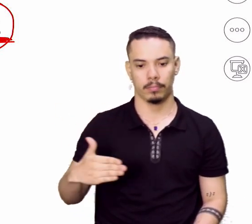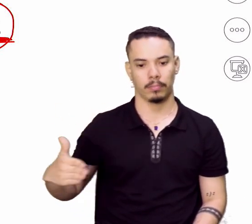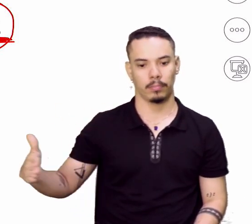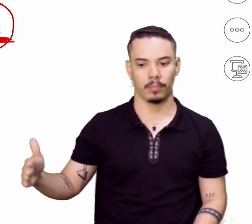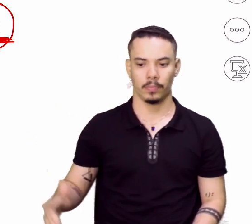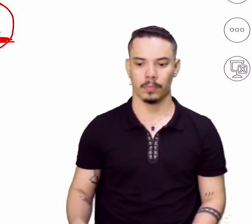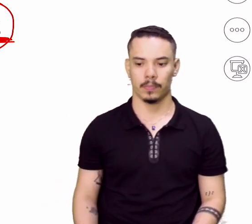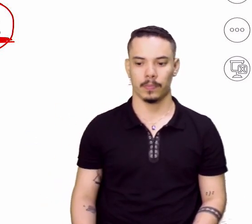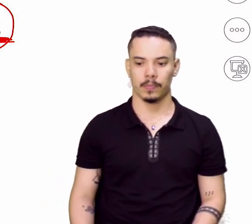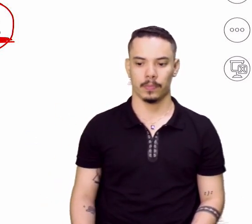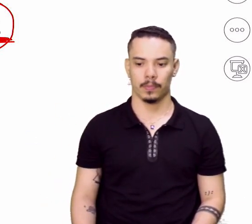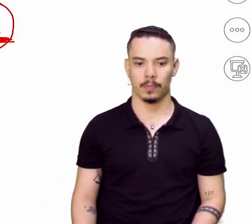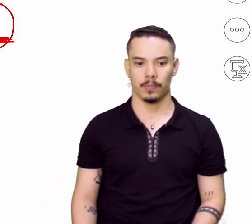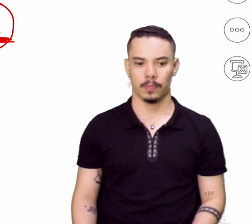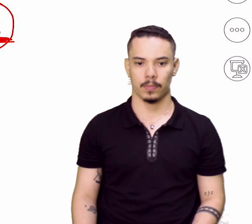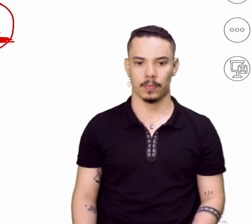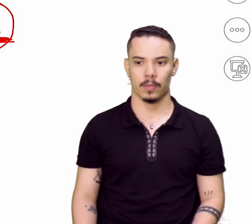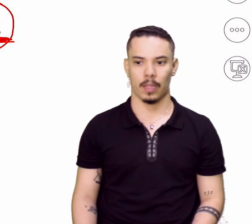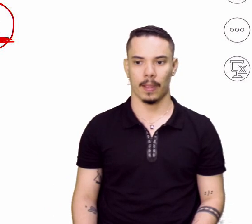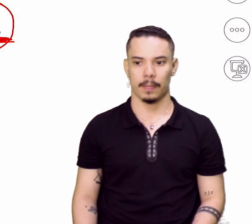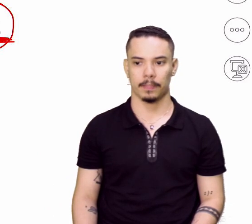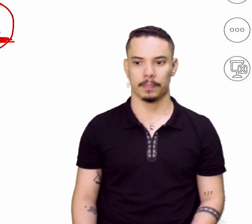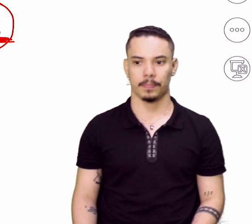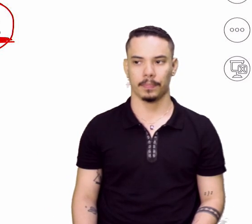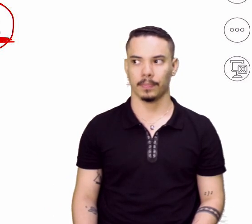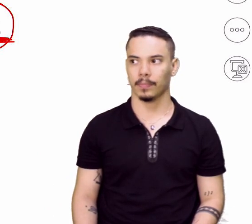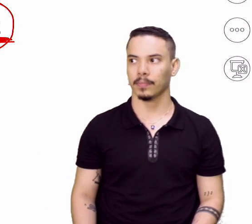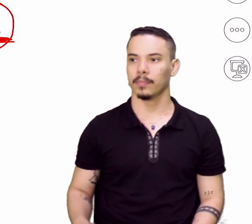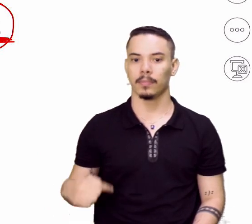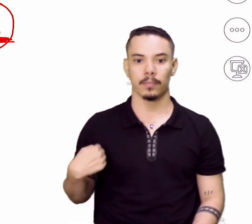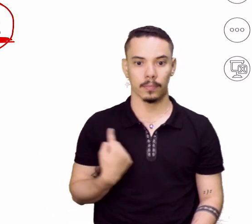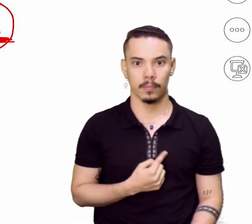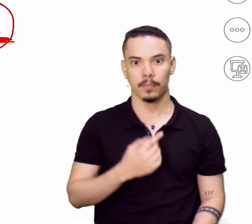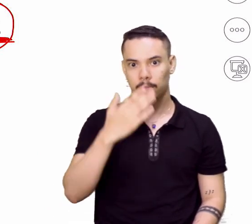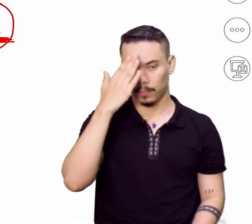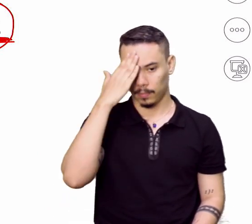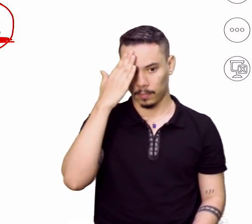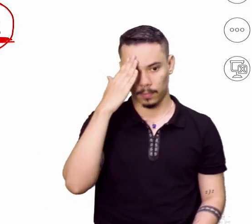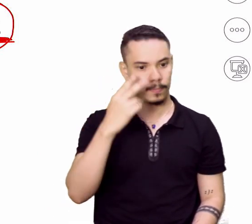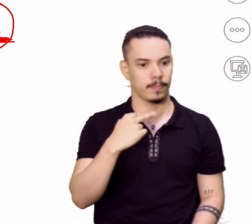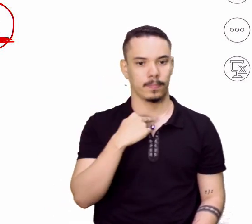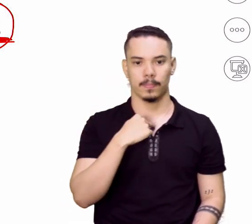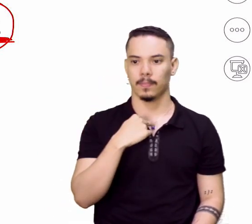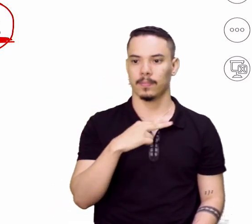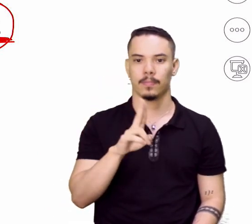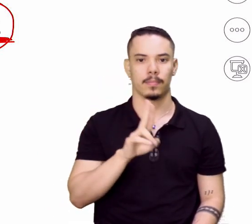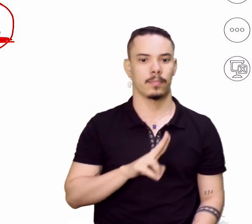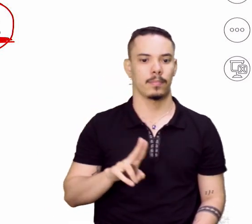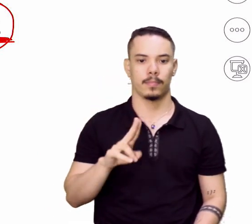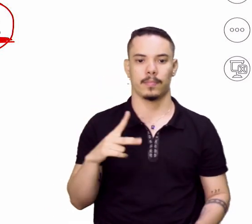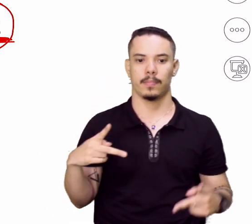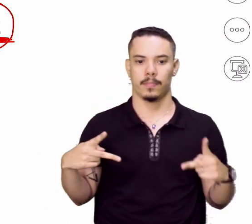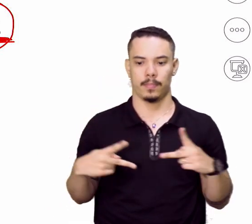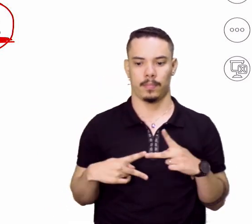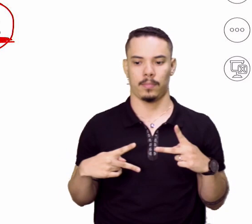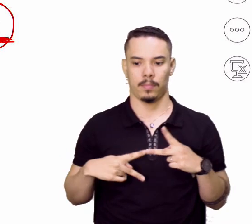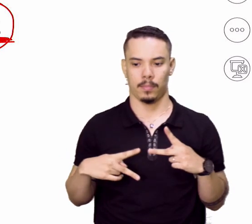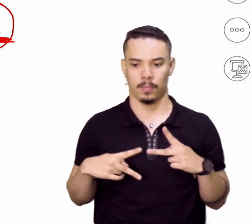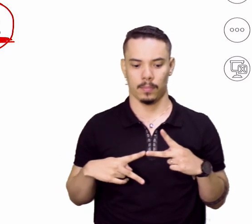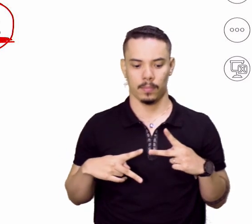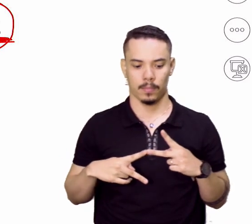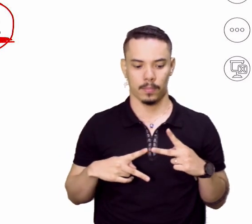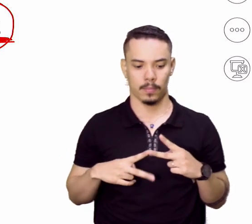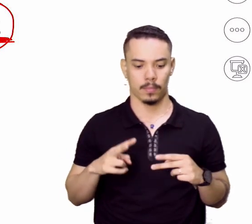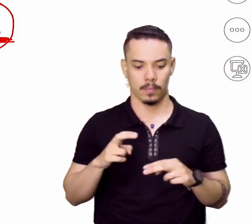diante. Então já sabemos, né? Com preposição não podemos usar o that quando